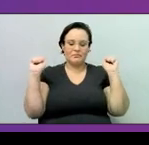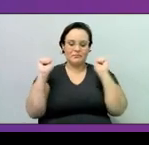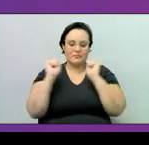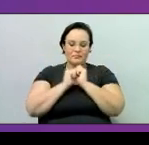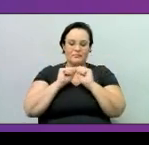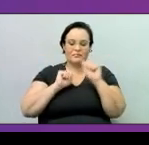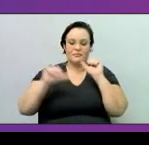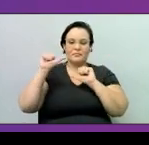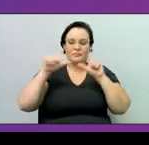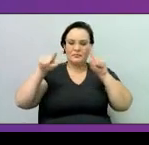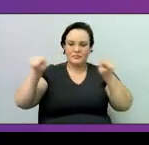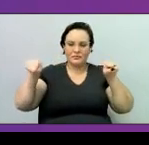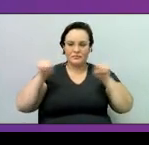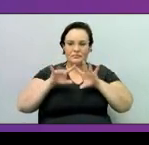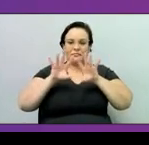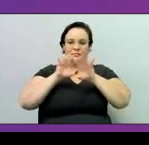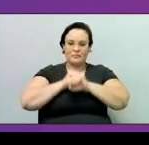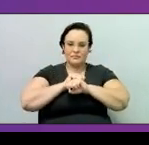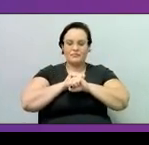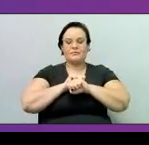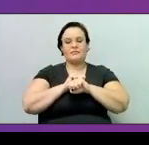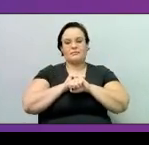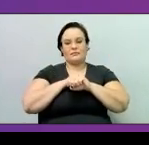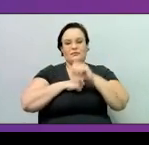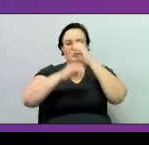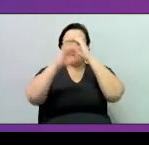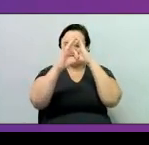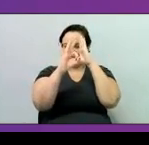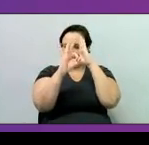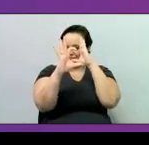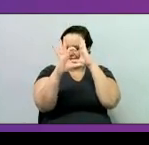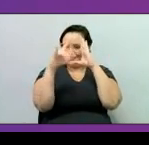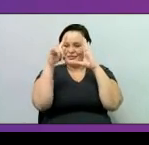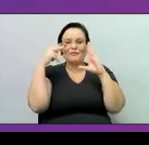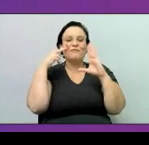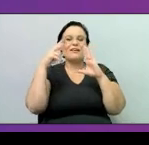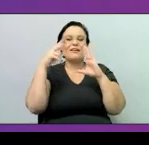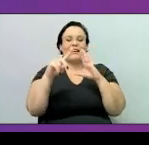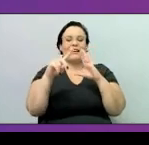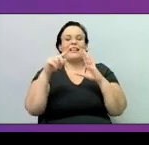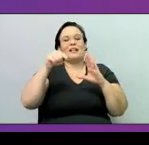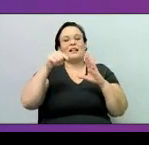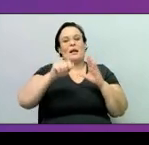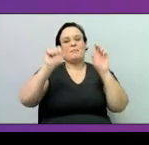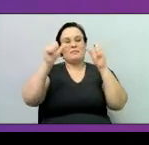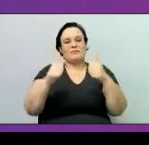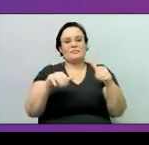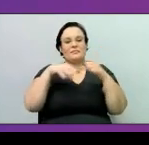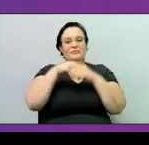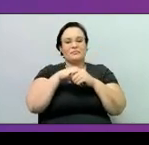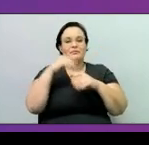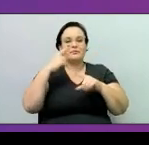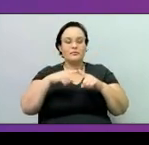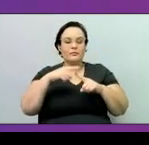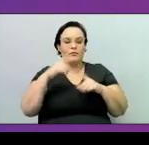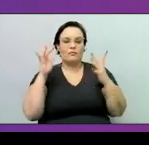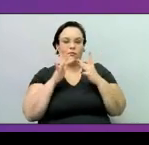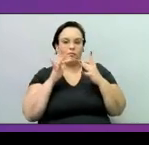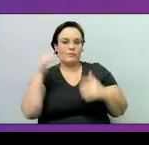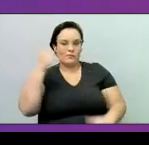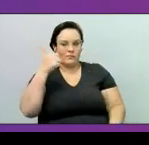sala escura abrir um pequeno orifício e ver que a imagem se forma lá dentro o que é o primeiro contato com a pessoa pode ter com esse lugar da